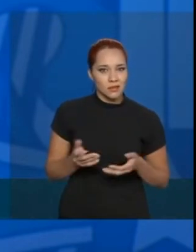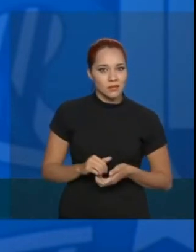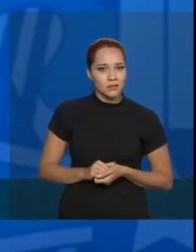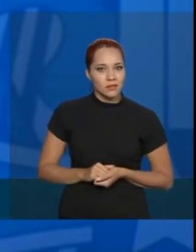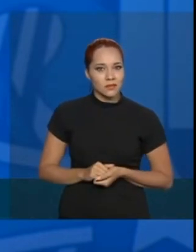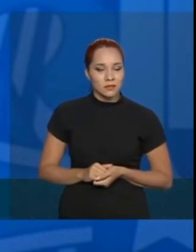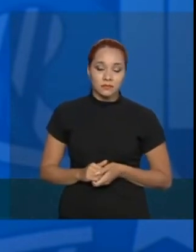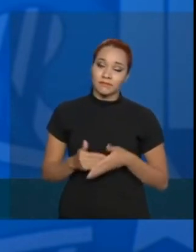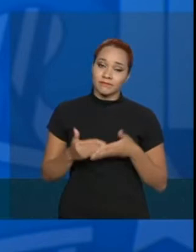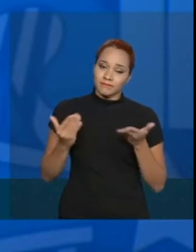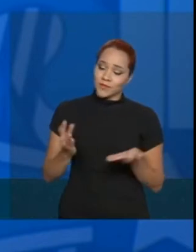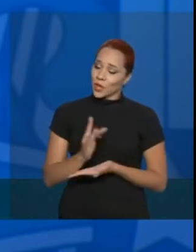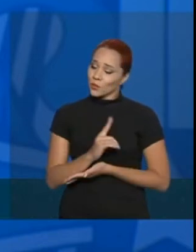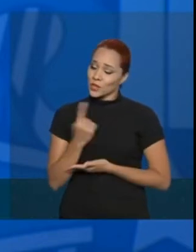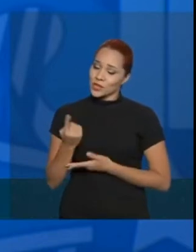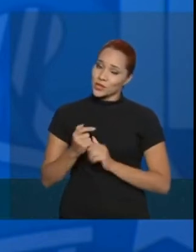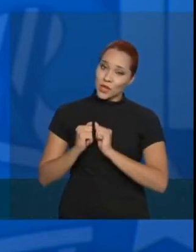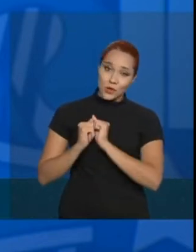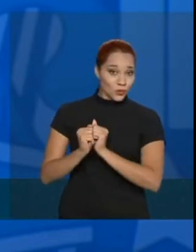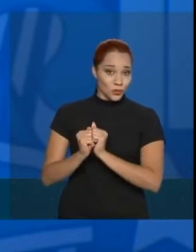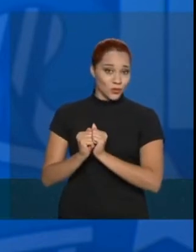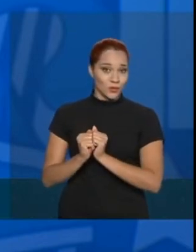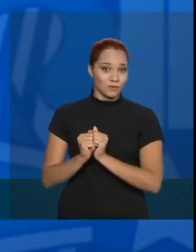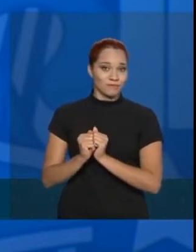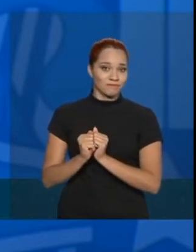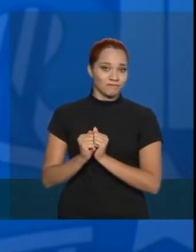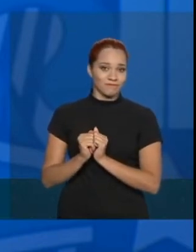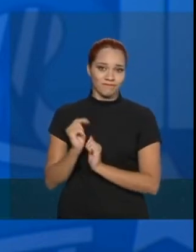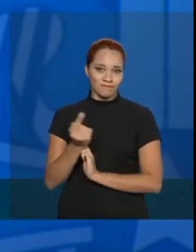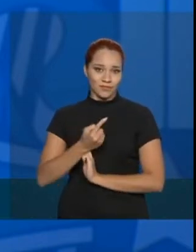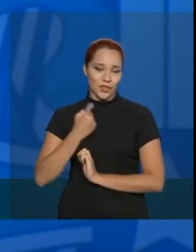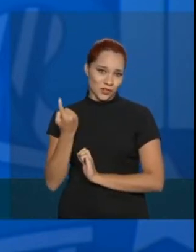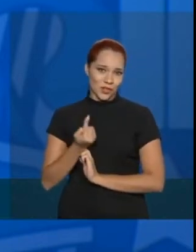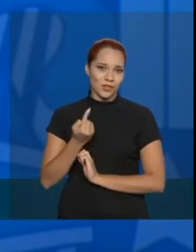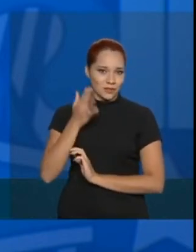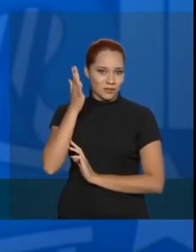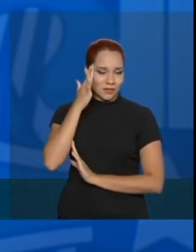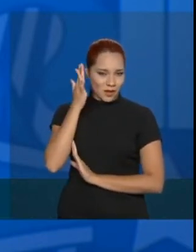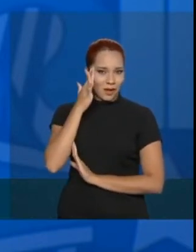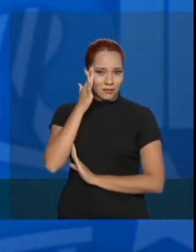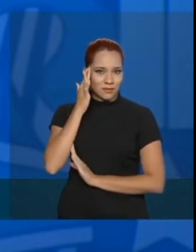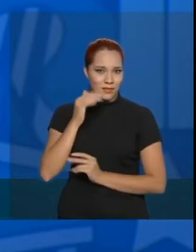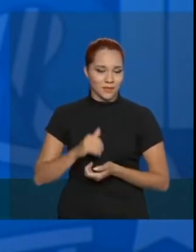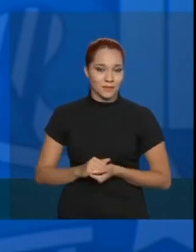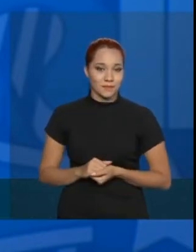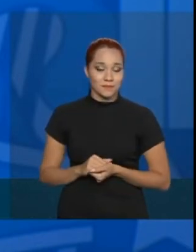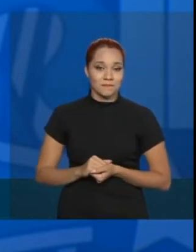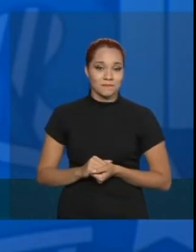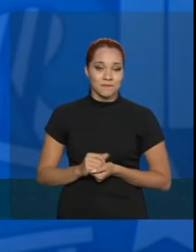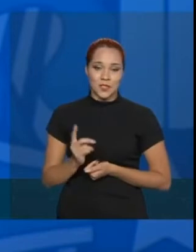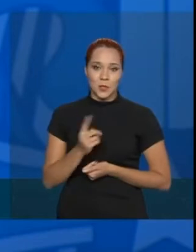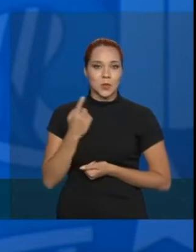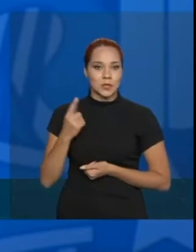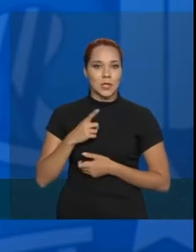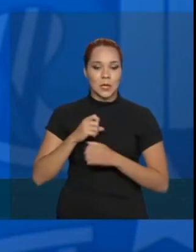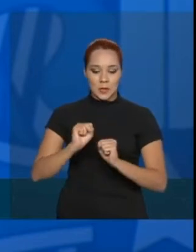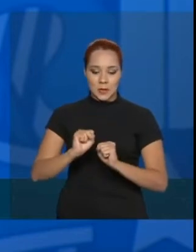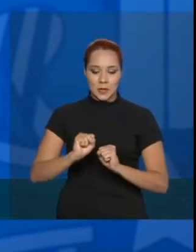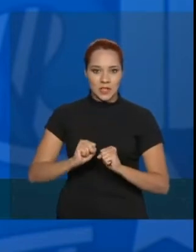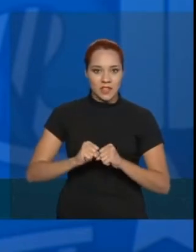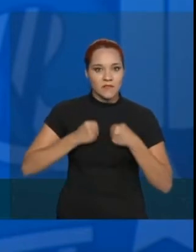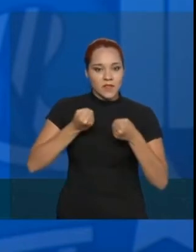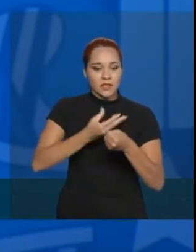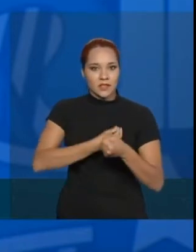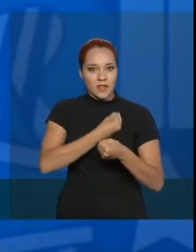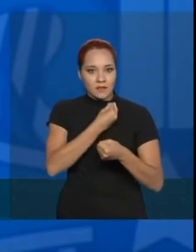Então a gente está ali junto, a gente sabe. Nós temos a defesa da vida, a